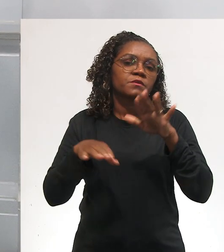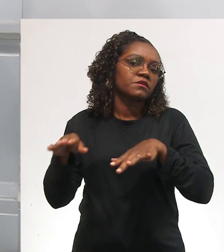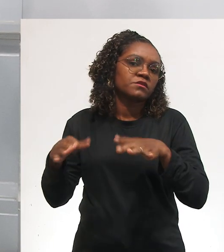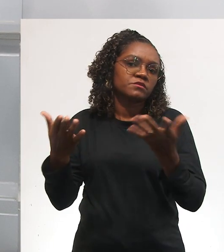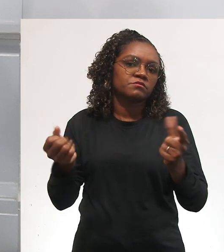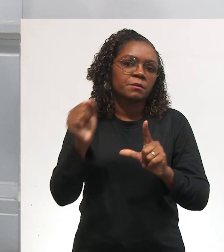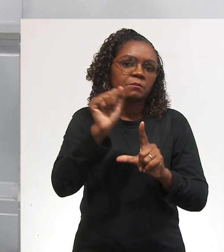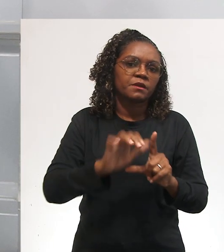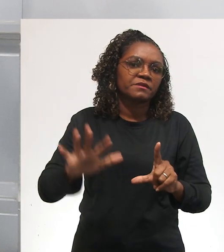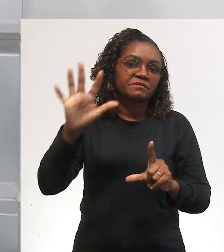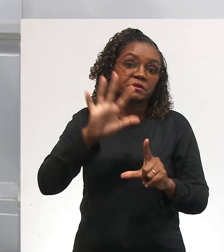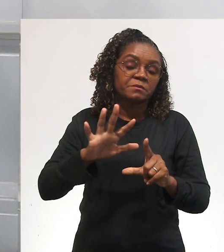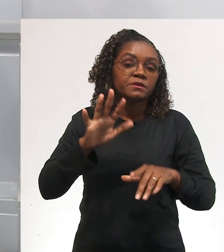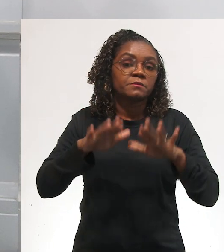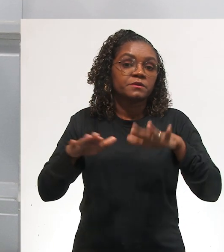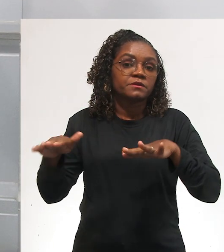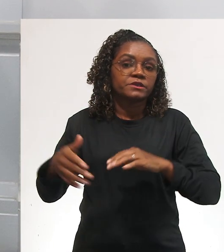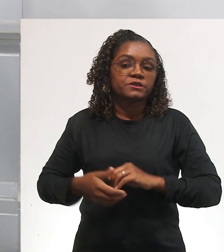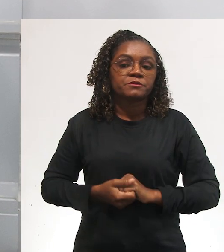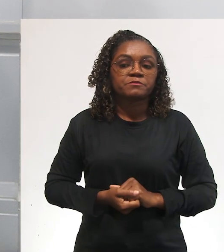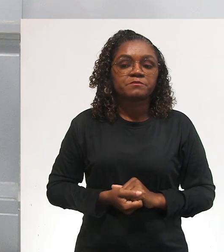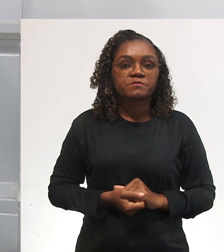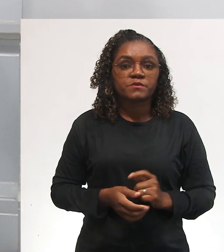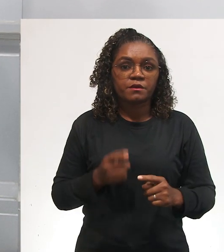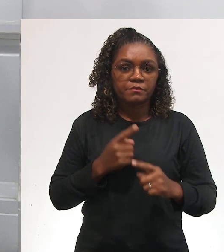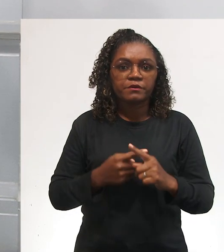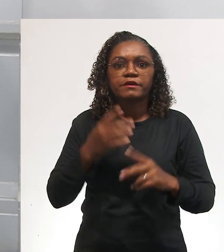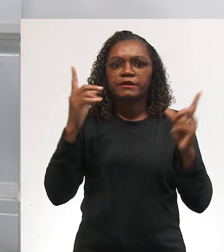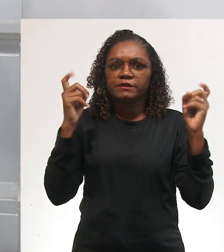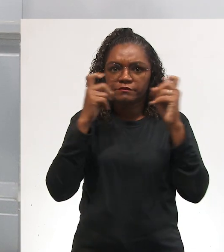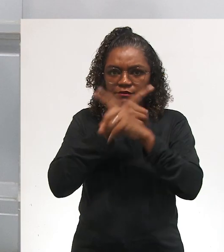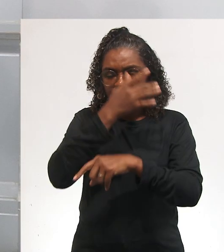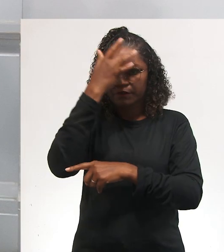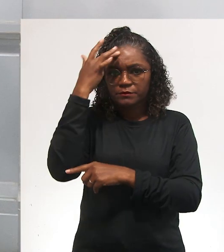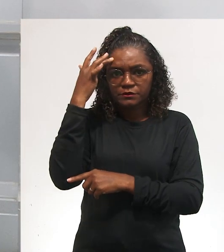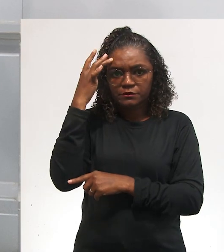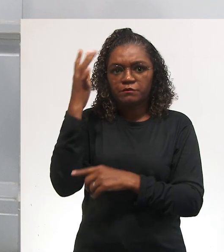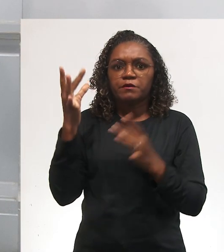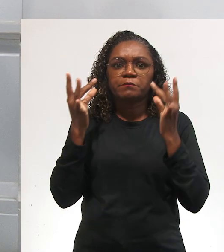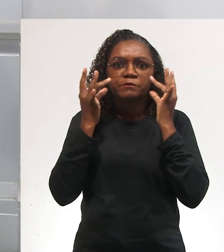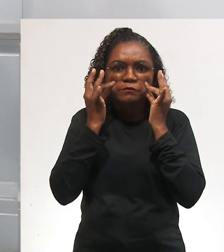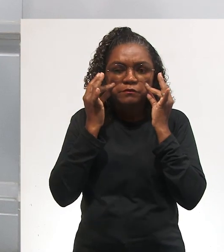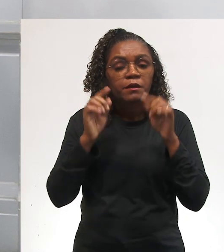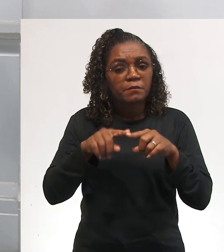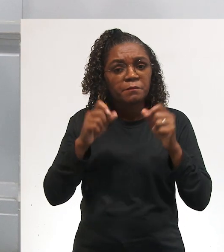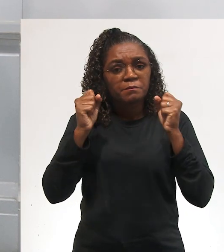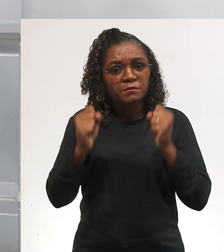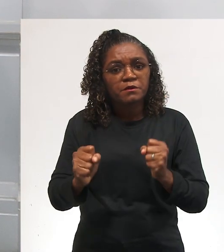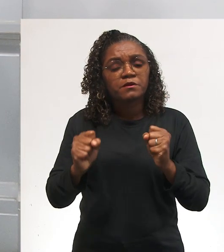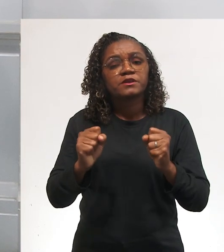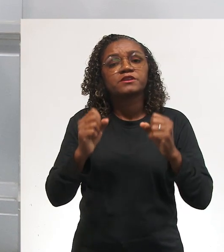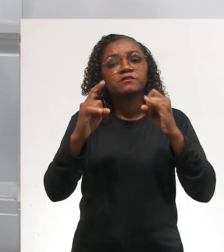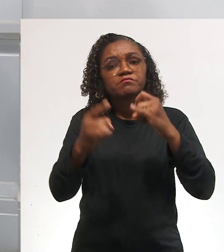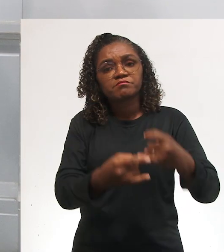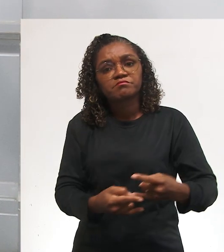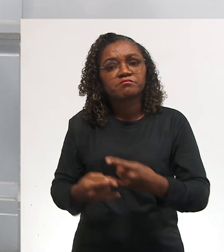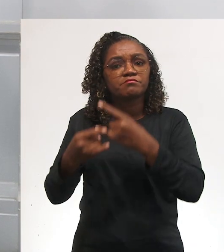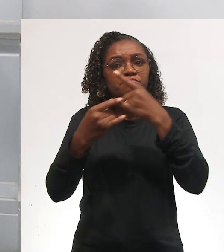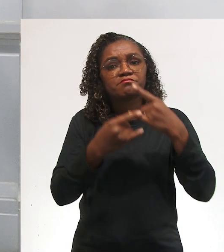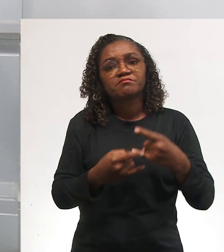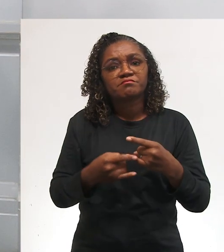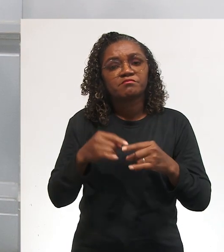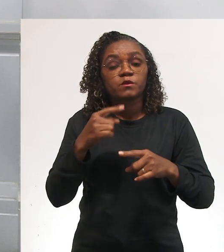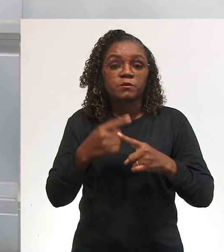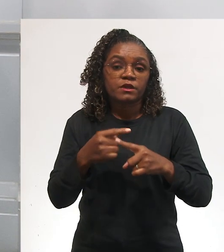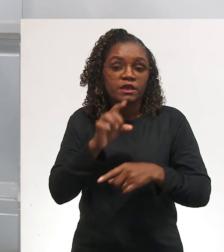gente pode, às vezes é difícil reunir as pessoas fisicamente, a gente pode reunir por meio de um ambiente virtual. Então, cada um